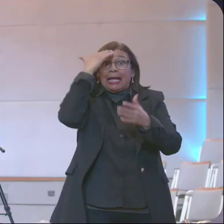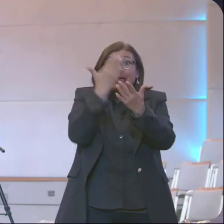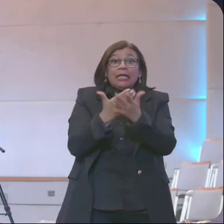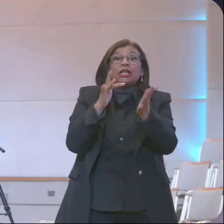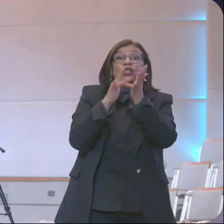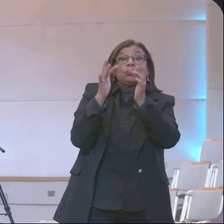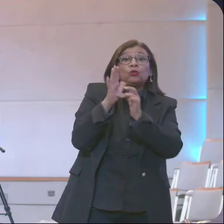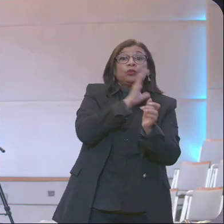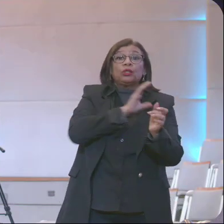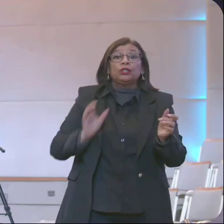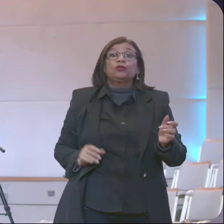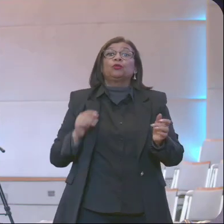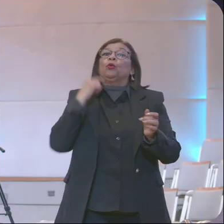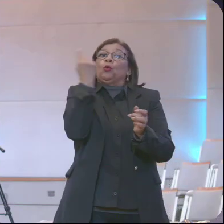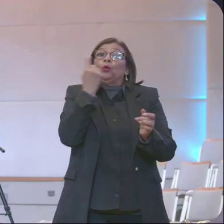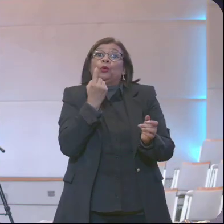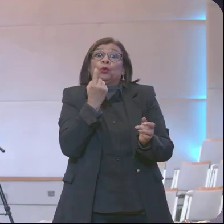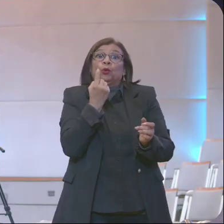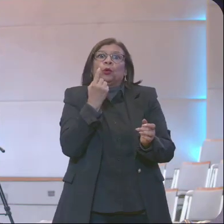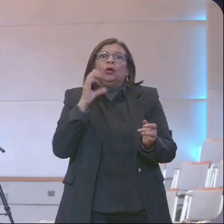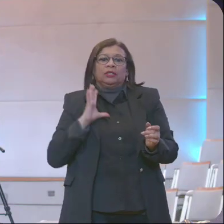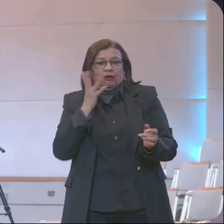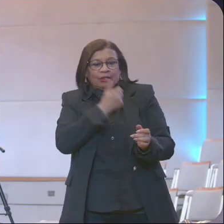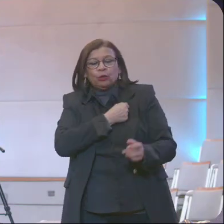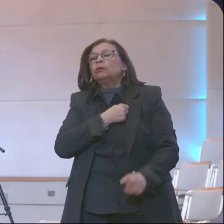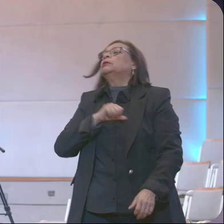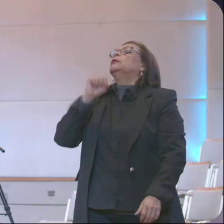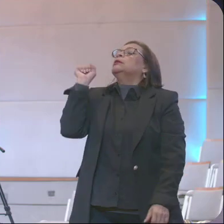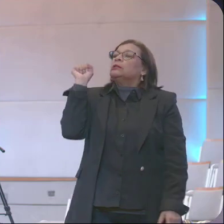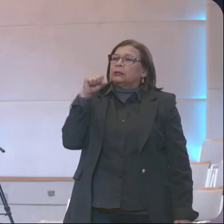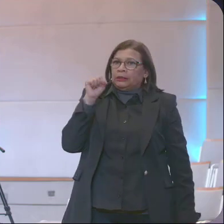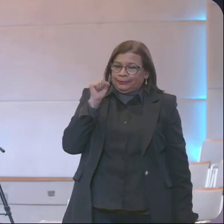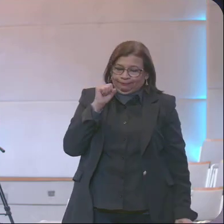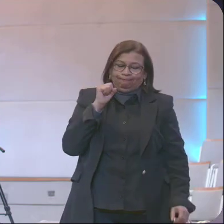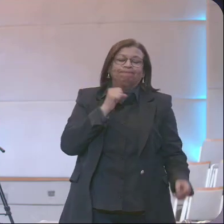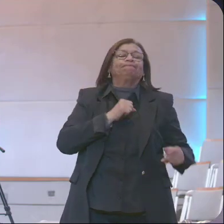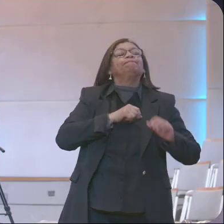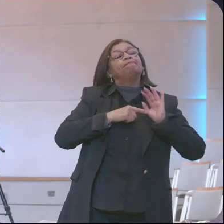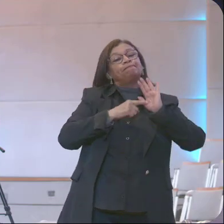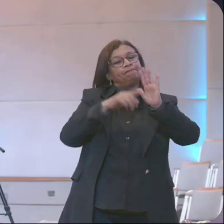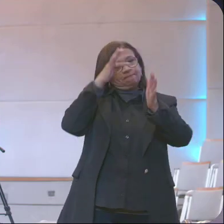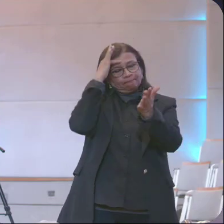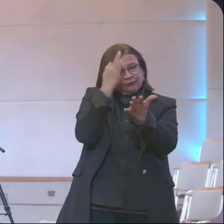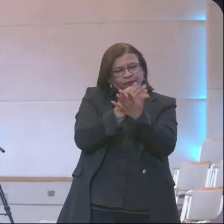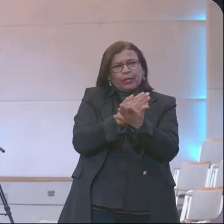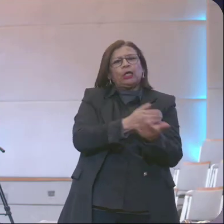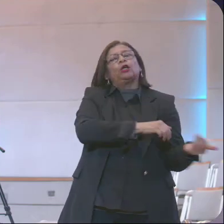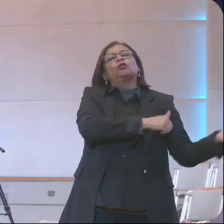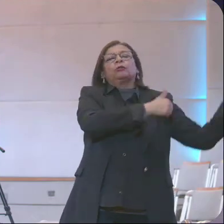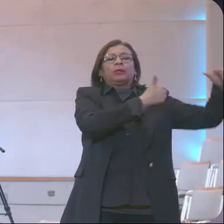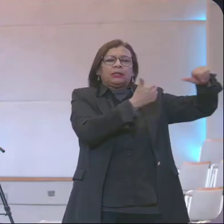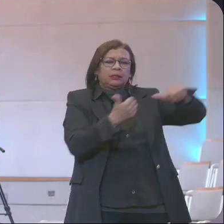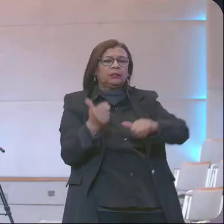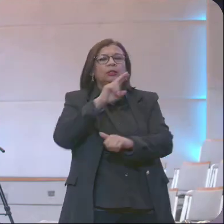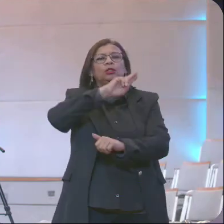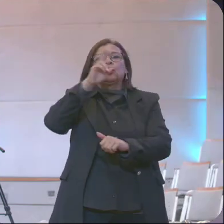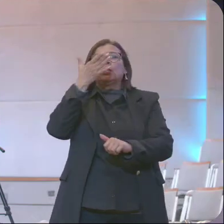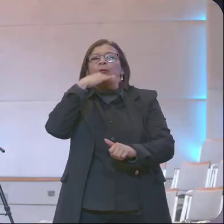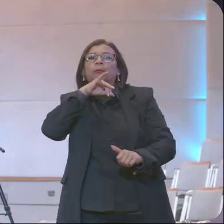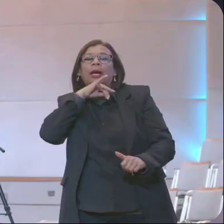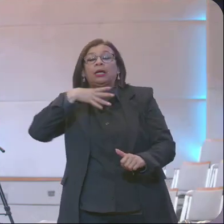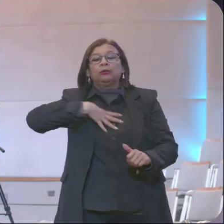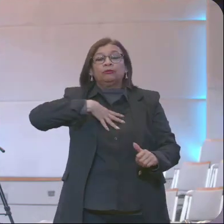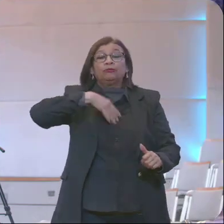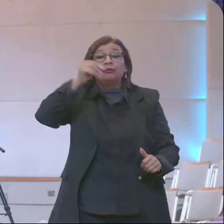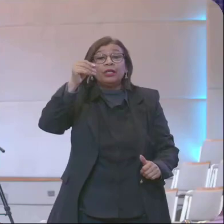único e suficiente Salvador. Diante dessa pública profissão de fé, eu te batizo em nome do Pai, do